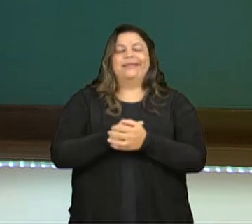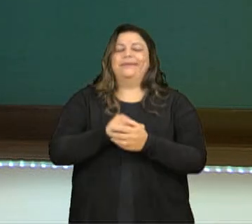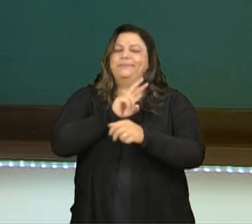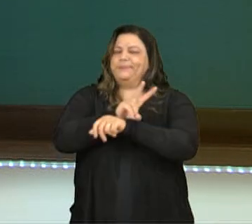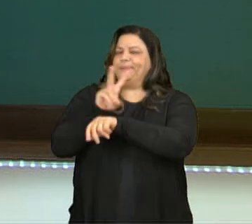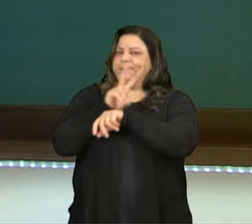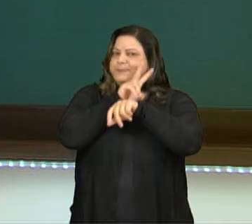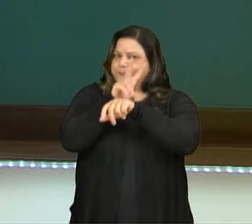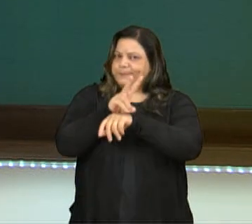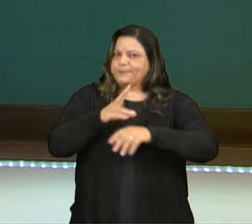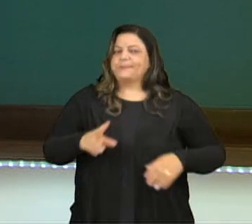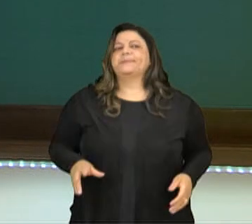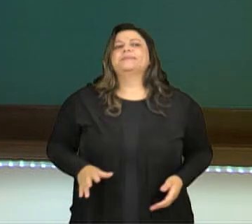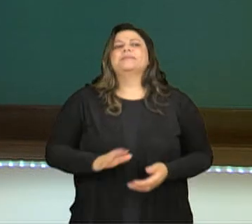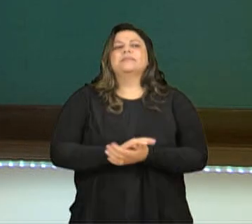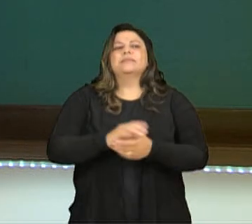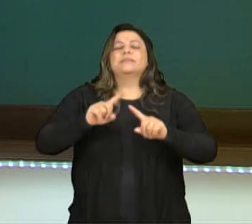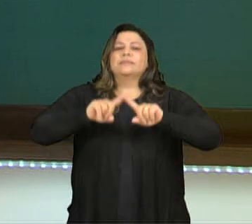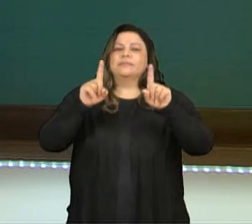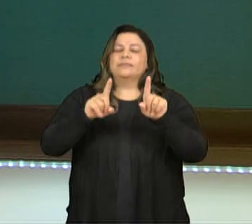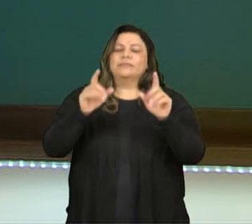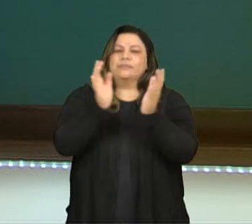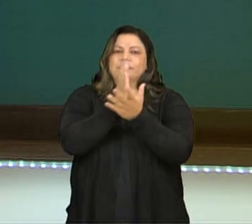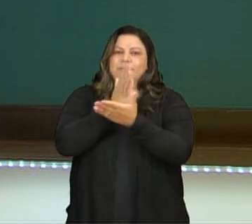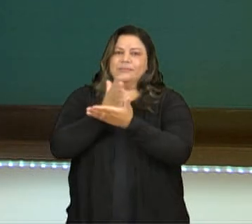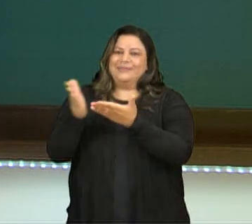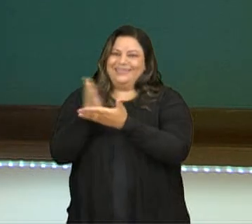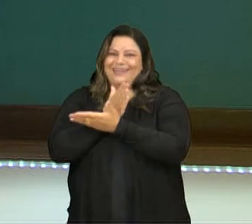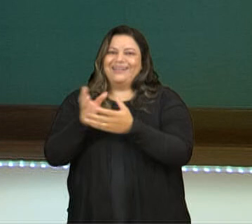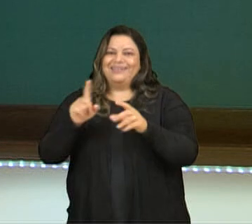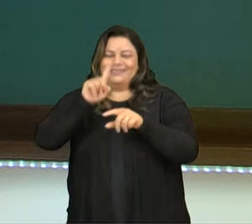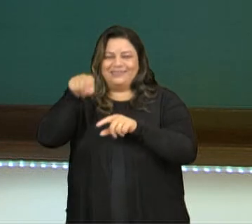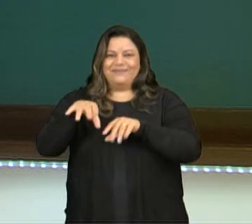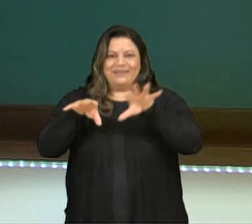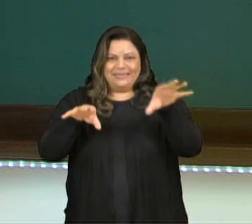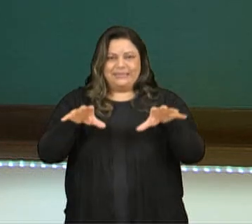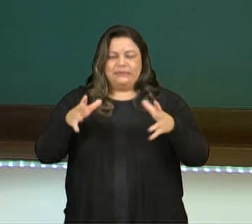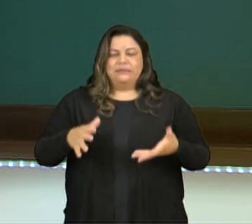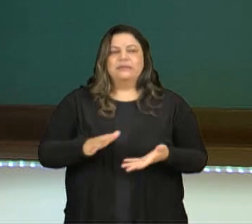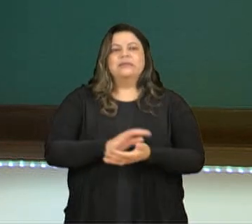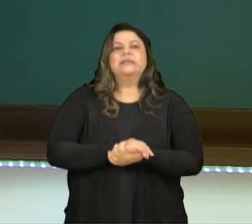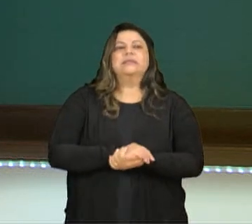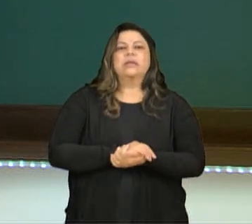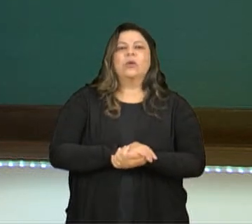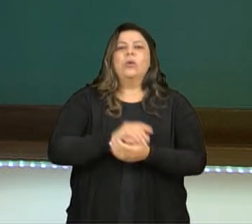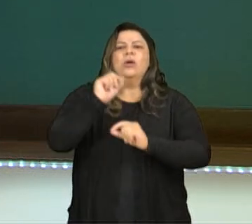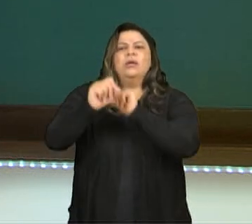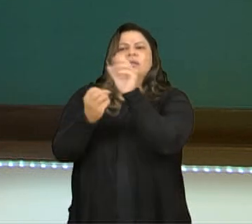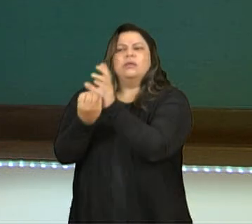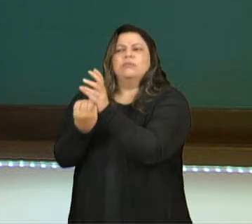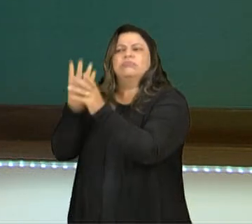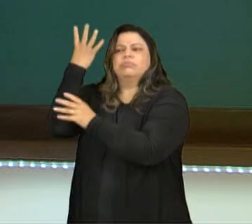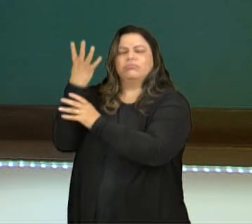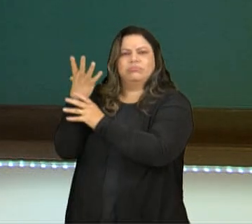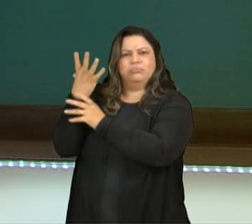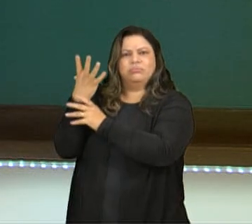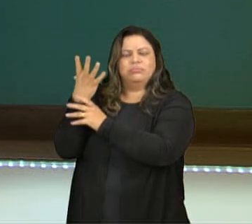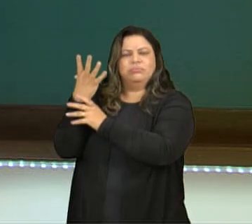sustentável, certo? Mas a classificação é essa. E aí, nós temos fontes renováveis,